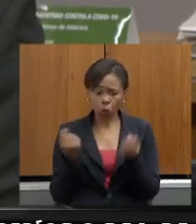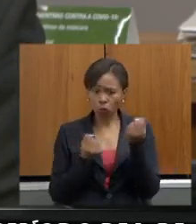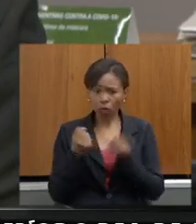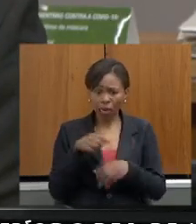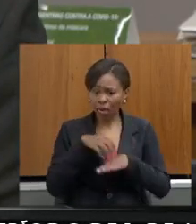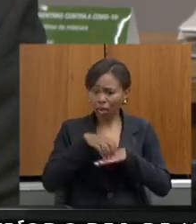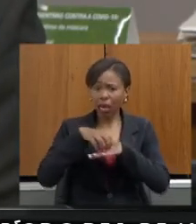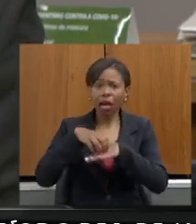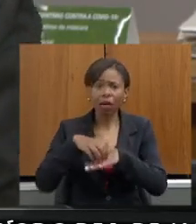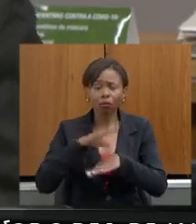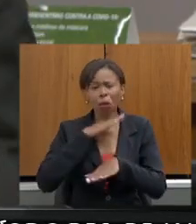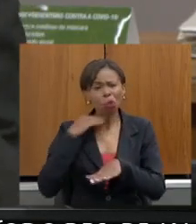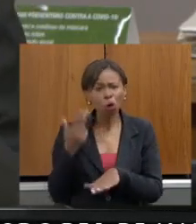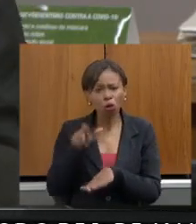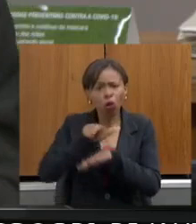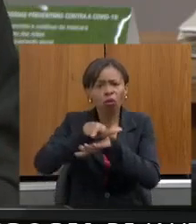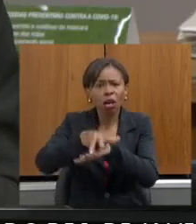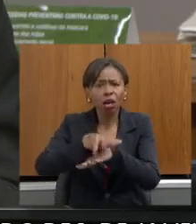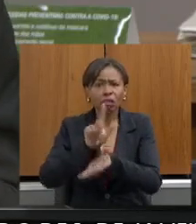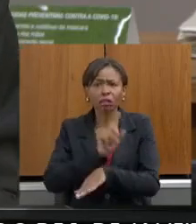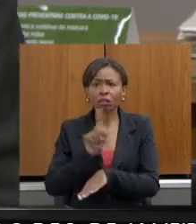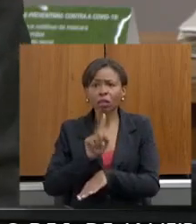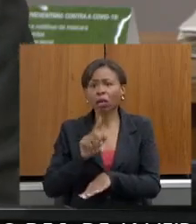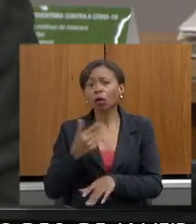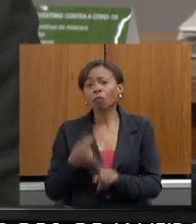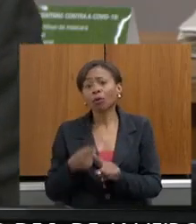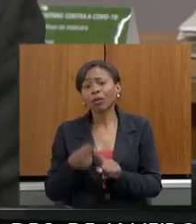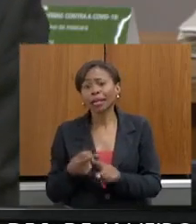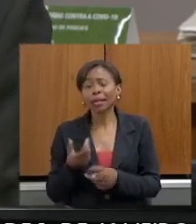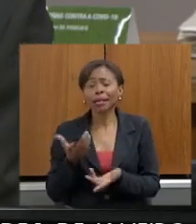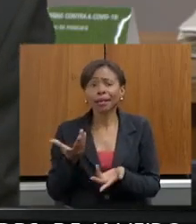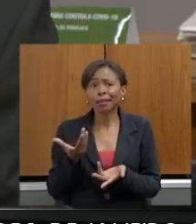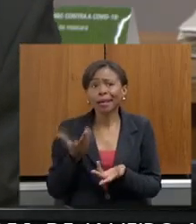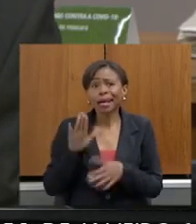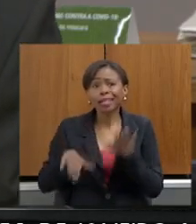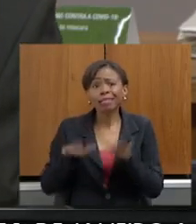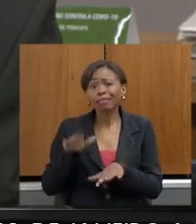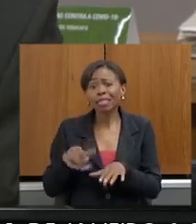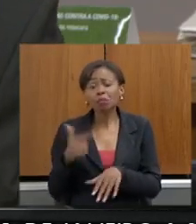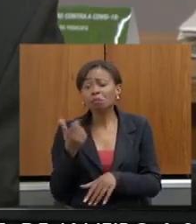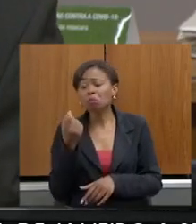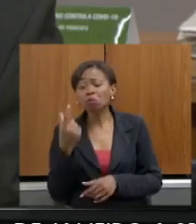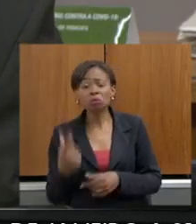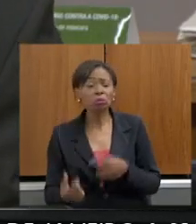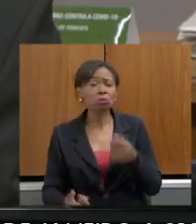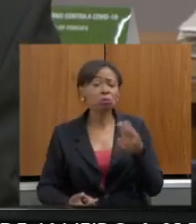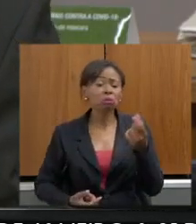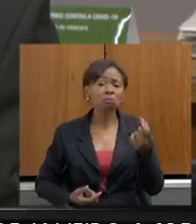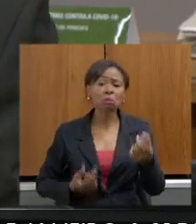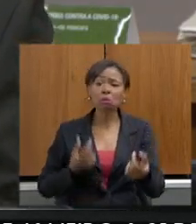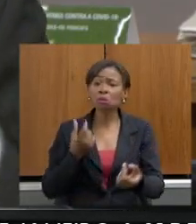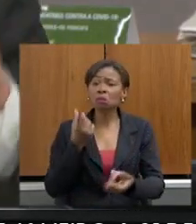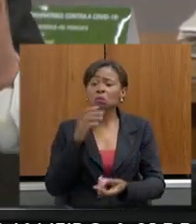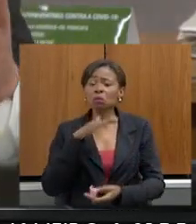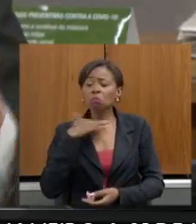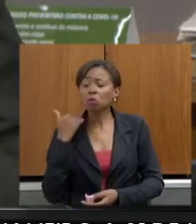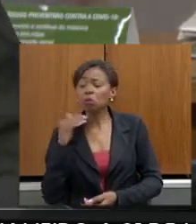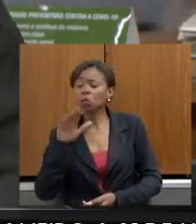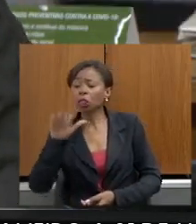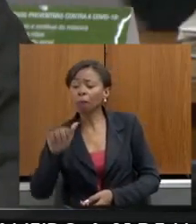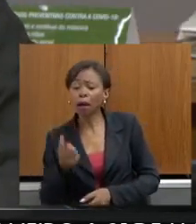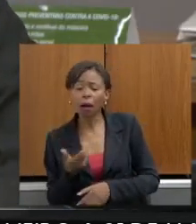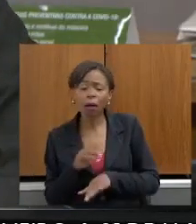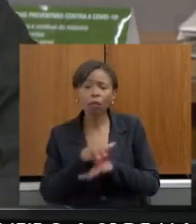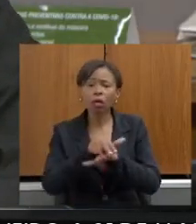faço é pequena demanda E aí você fica com o carro ali parado para eventualmente ser acionado então a